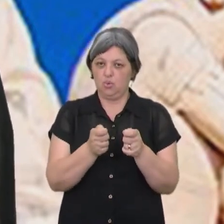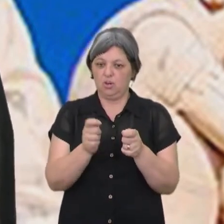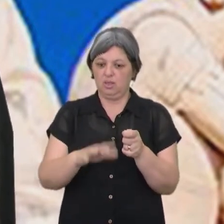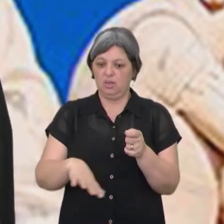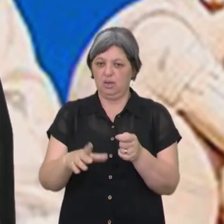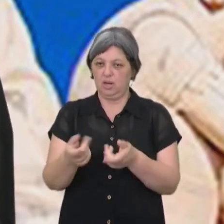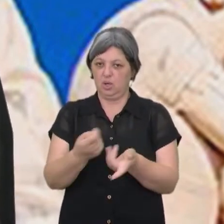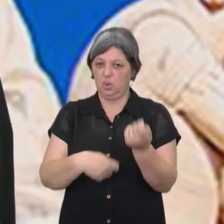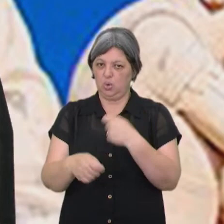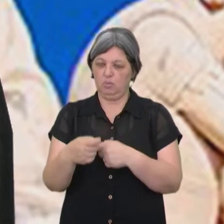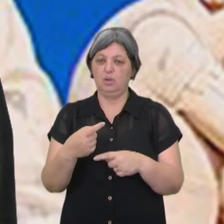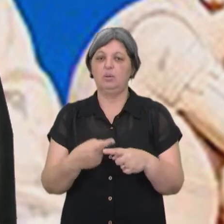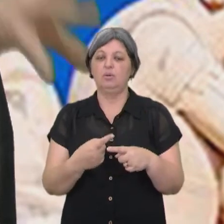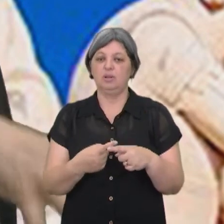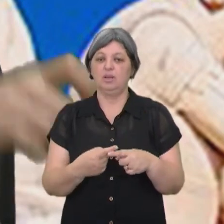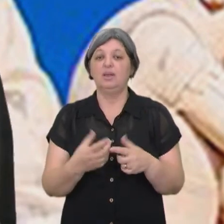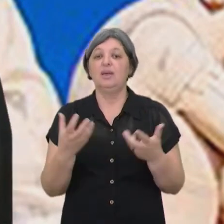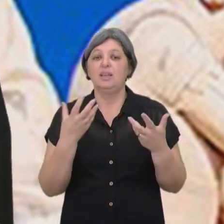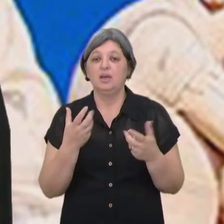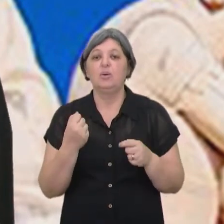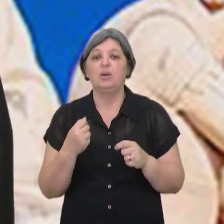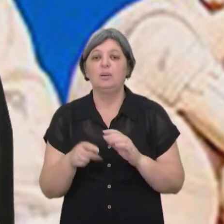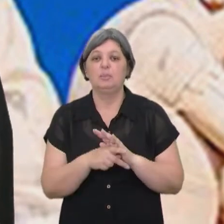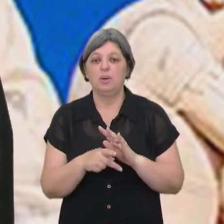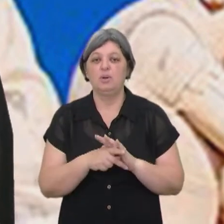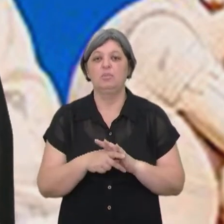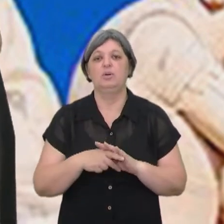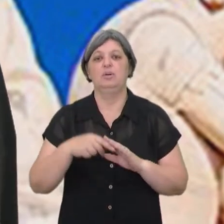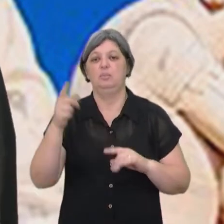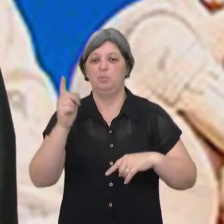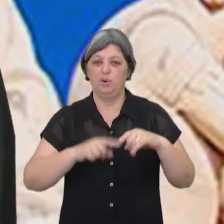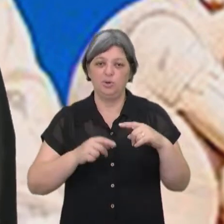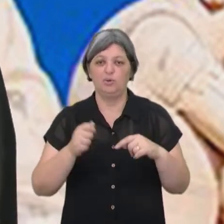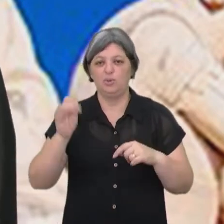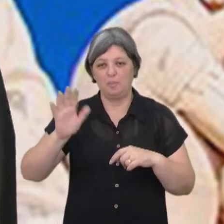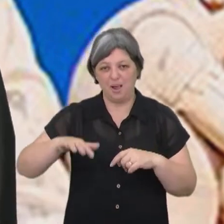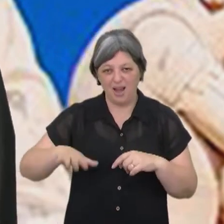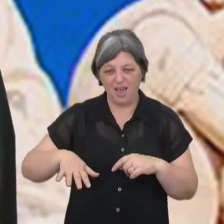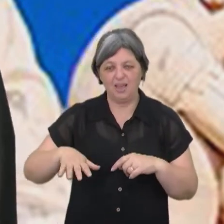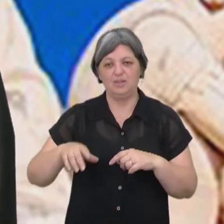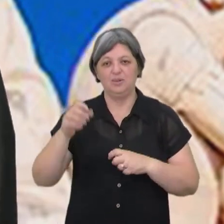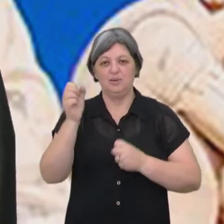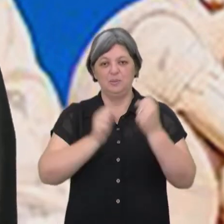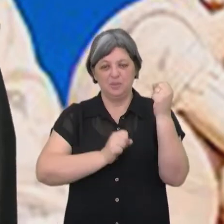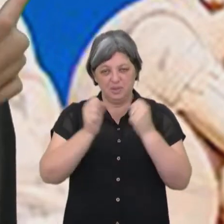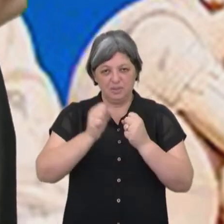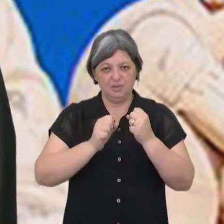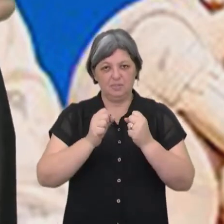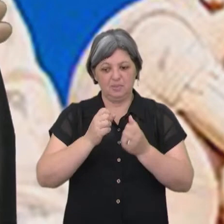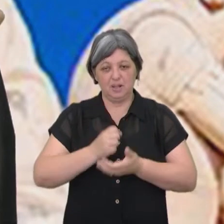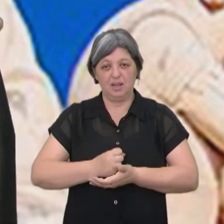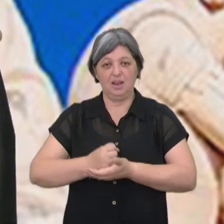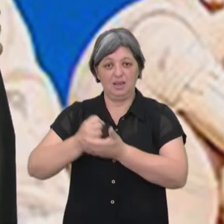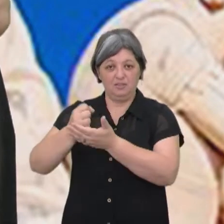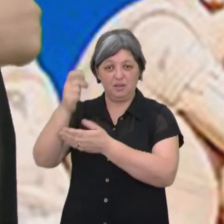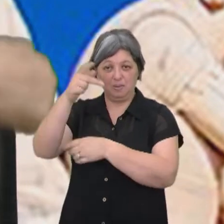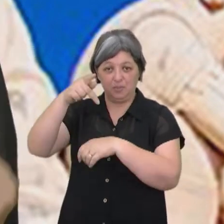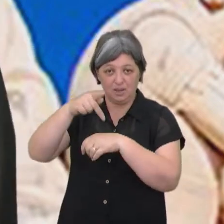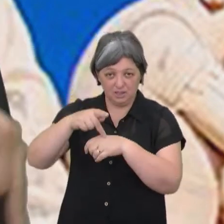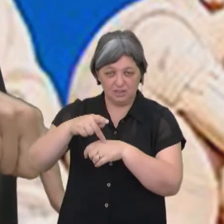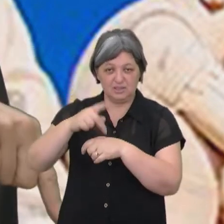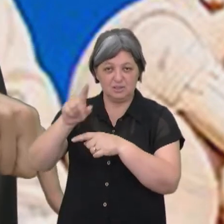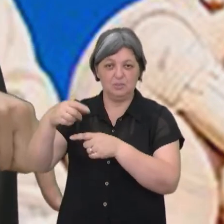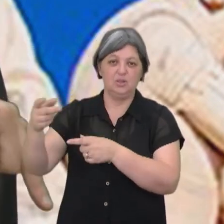econômica, porque eles querem matéria-prima barata para as indústrias dele, para poder levar para o país deles, industrializar e